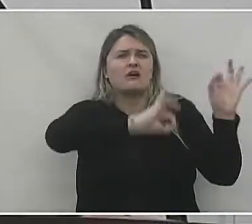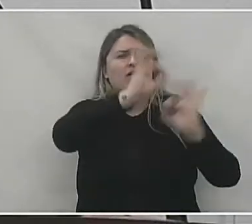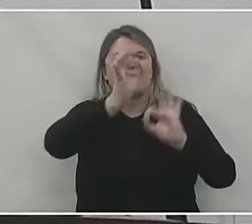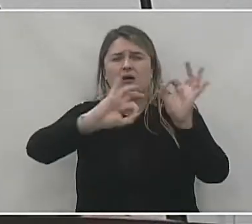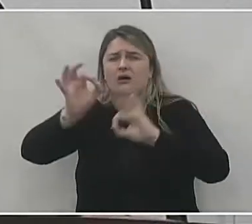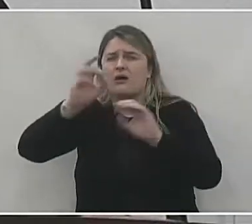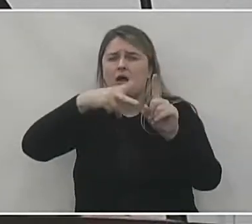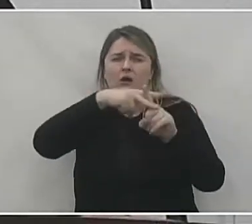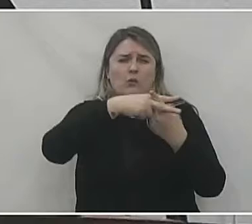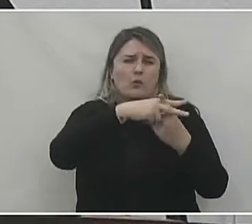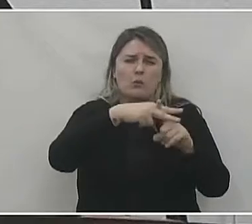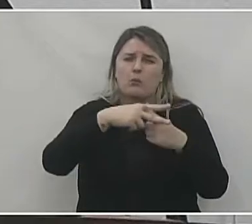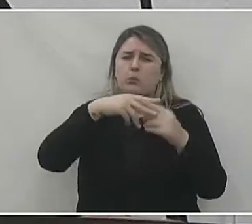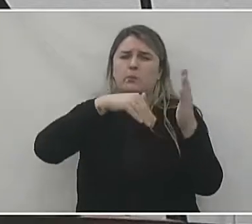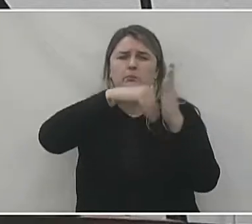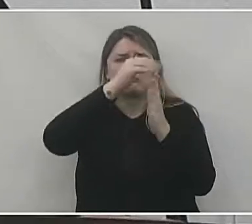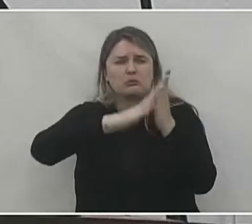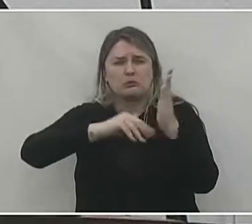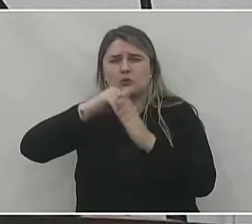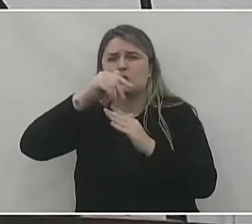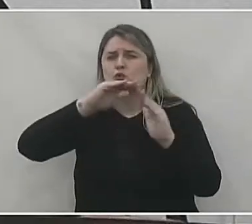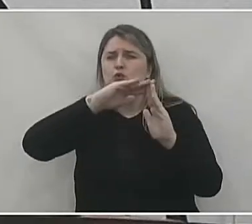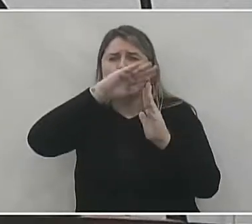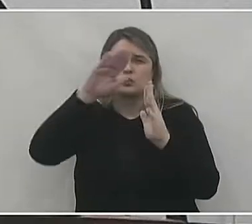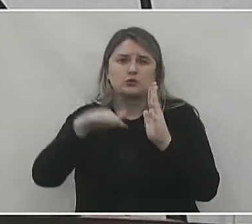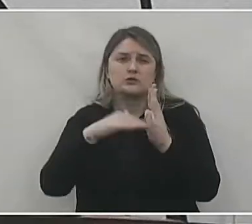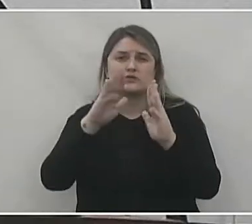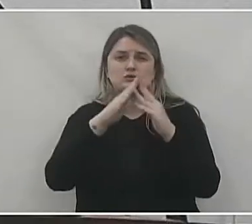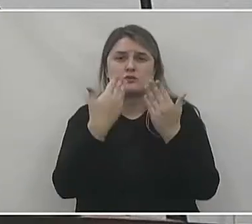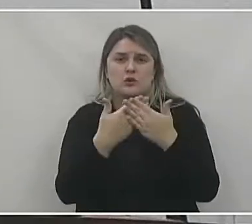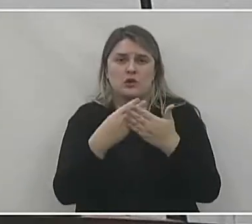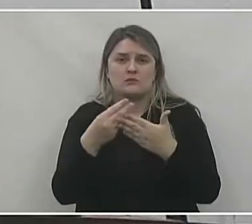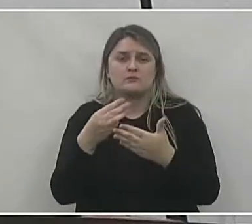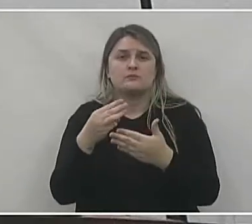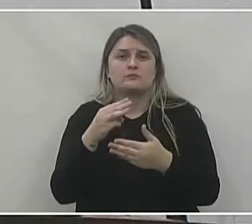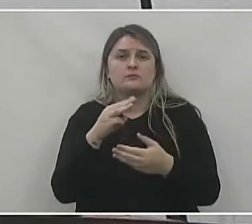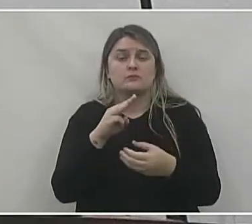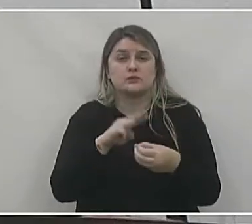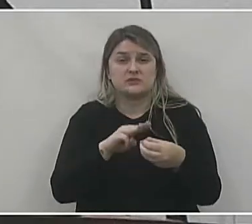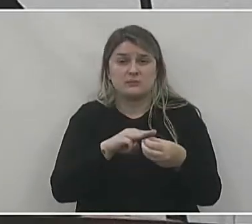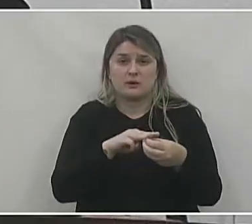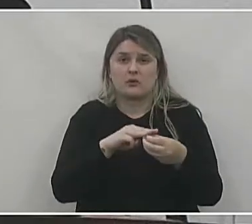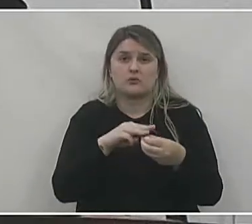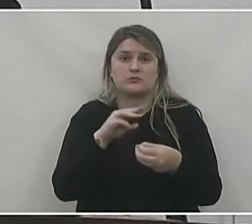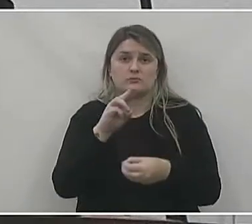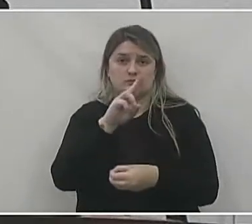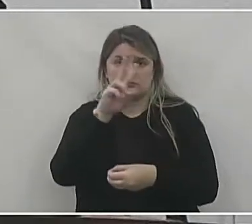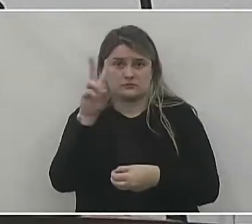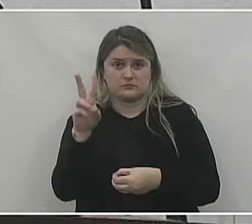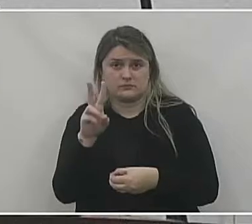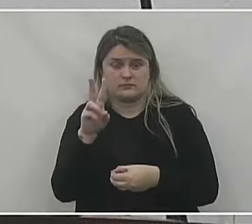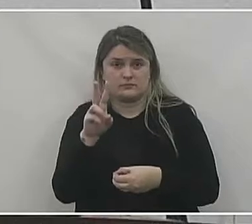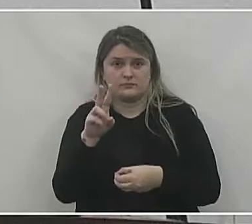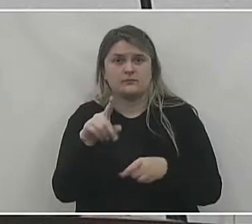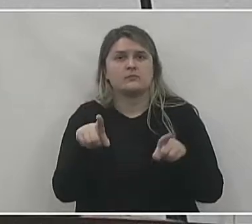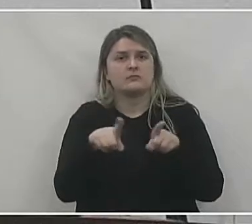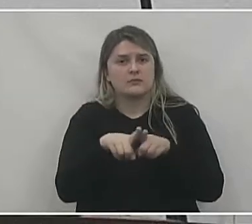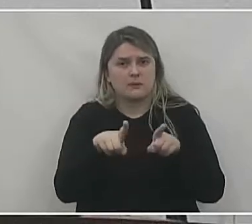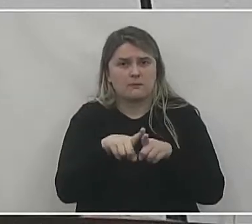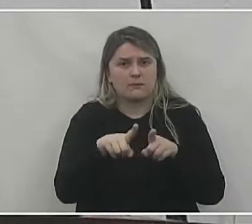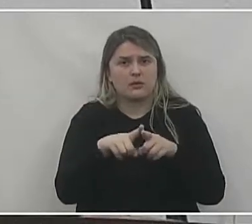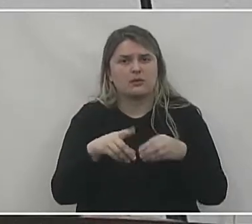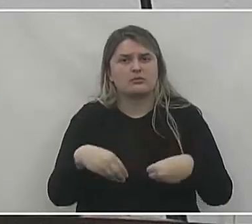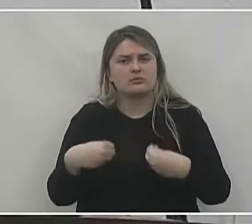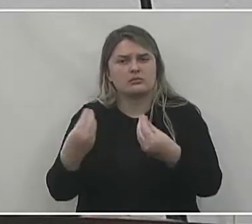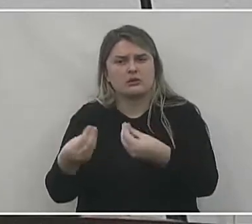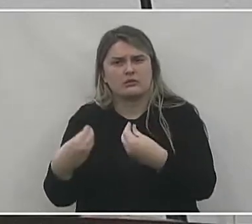as escolas estaduais de União da Vitória. Além de reformar todas as escolas de União da Vitória,